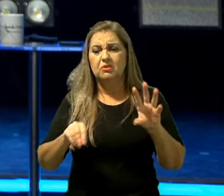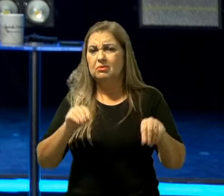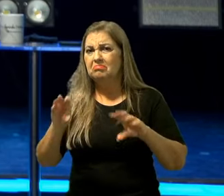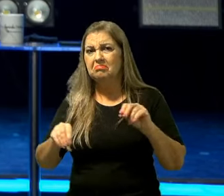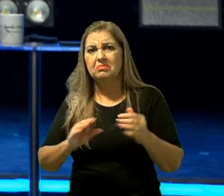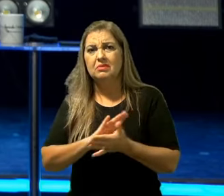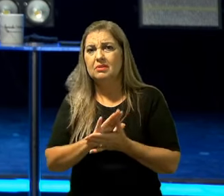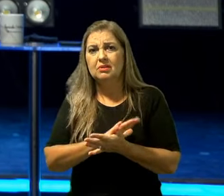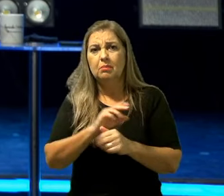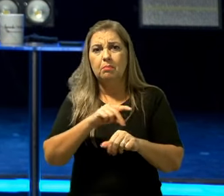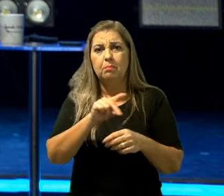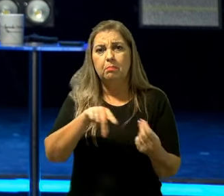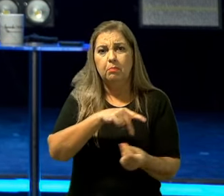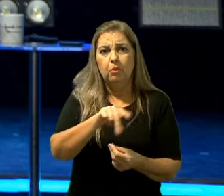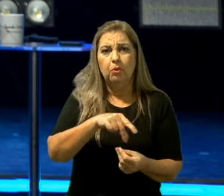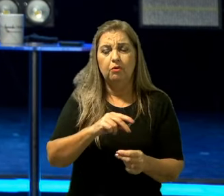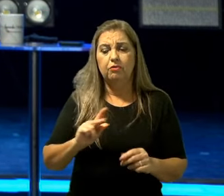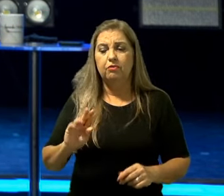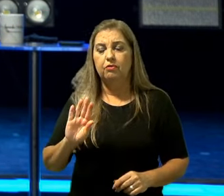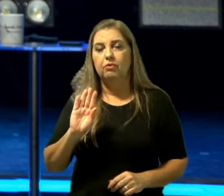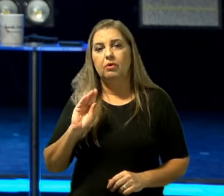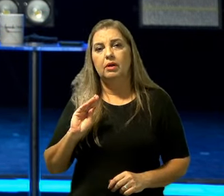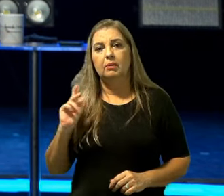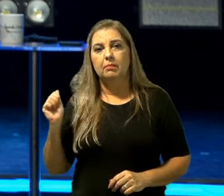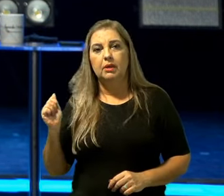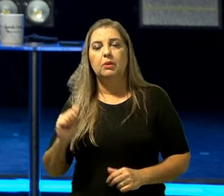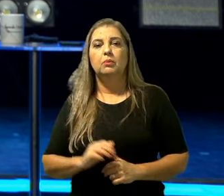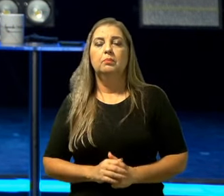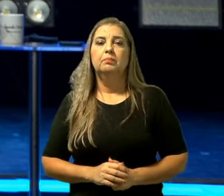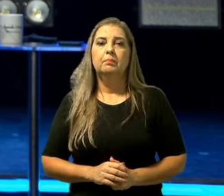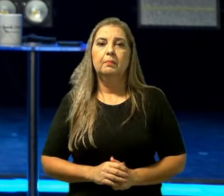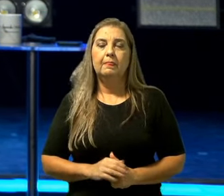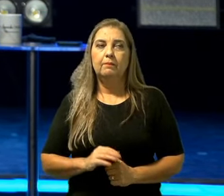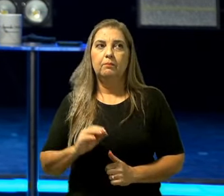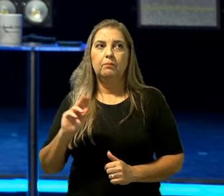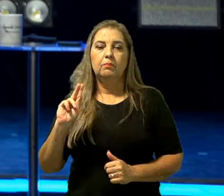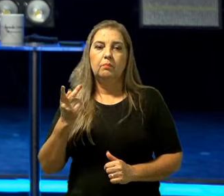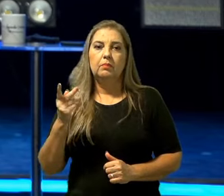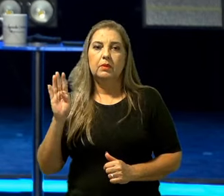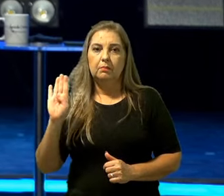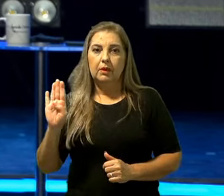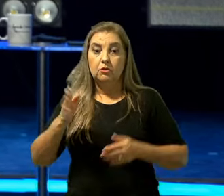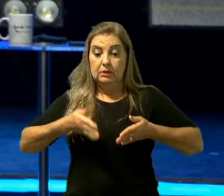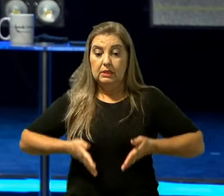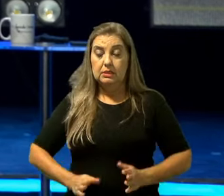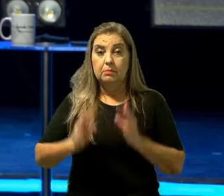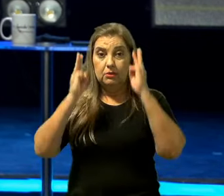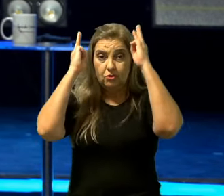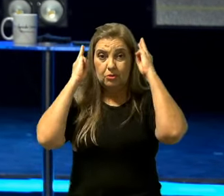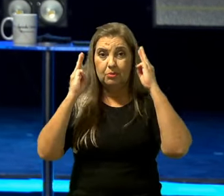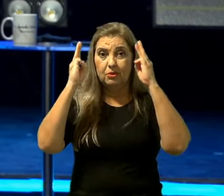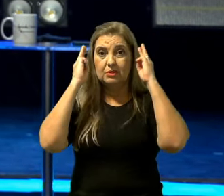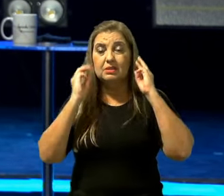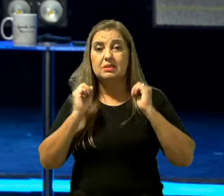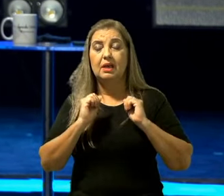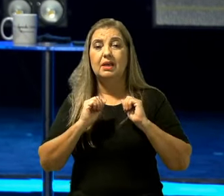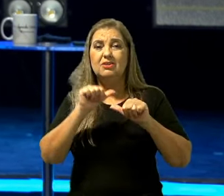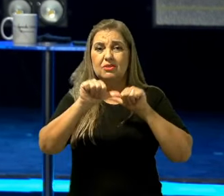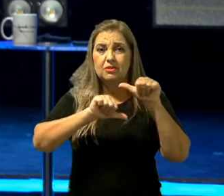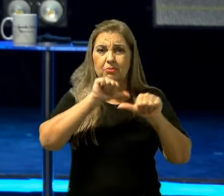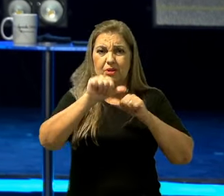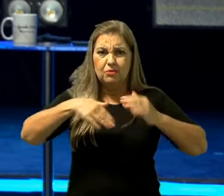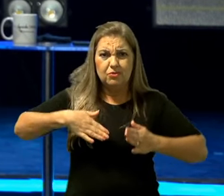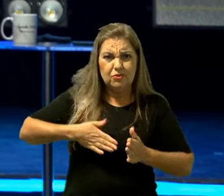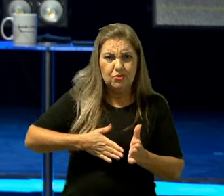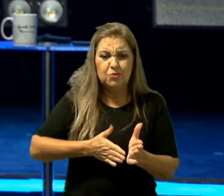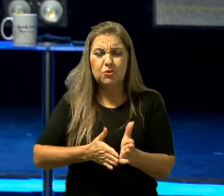do povo hebreu, mas o curso das nações. E o nascimento de Moisés moldaria o